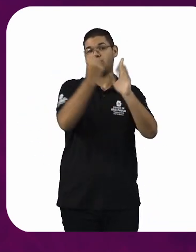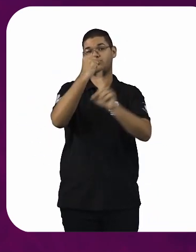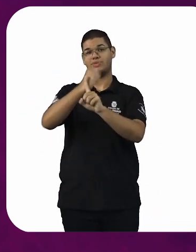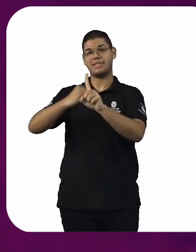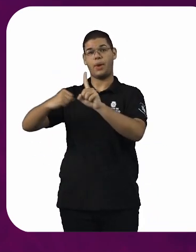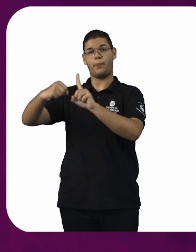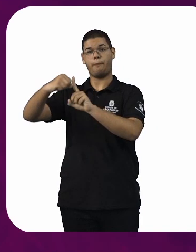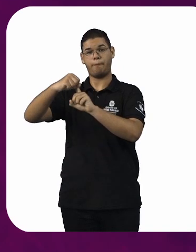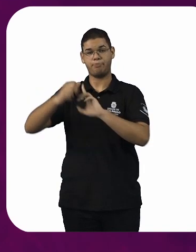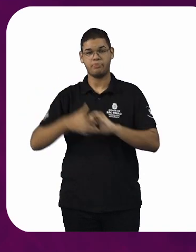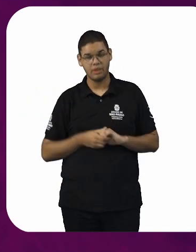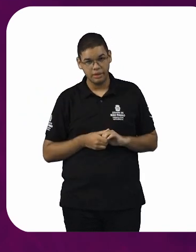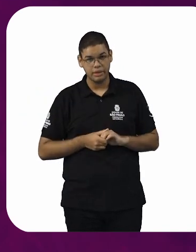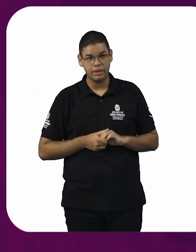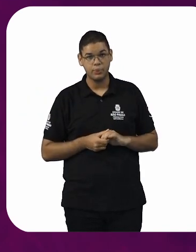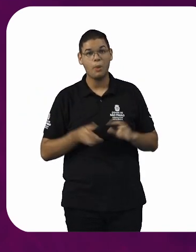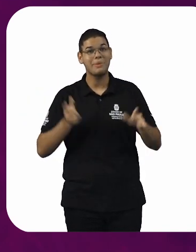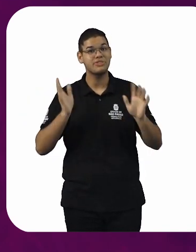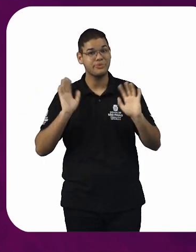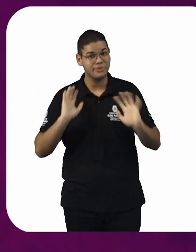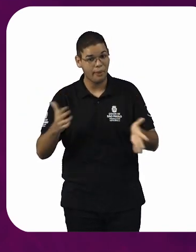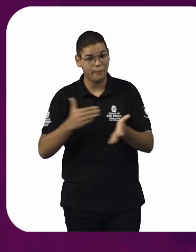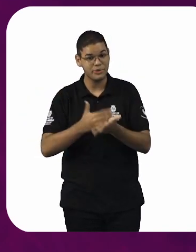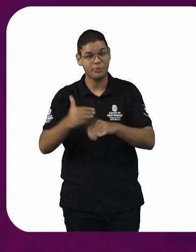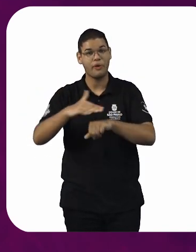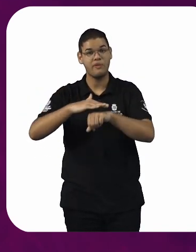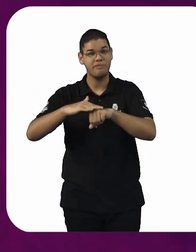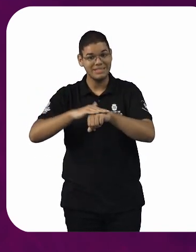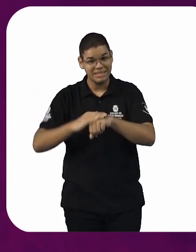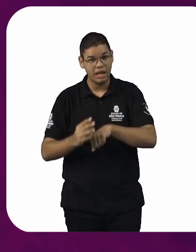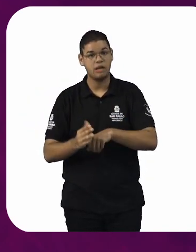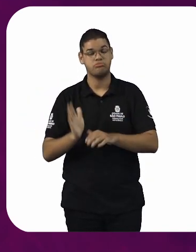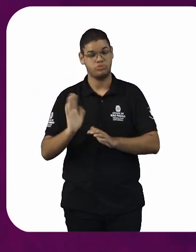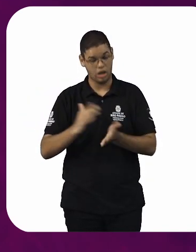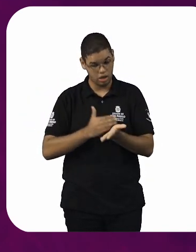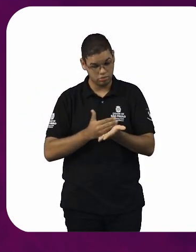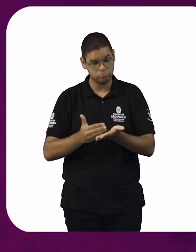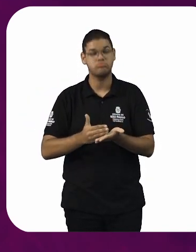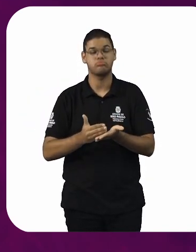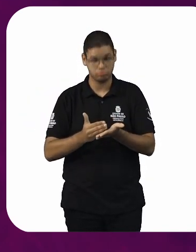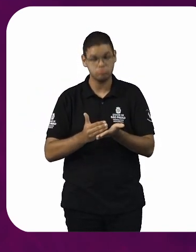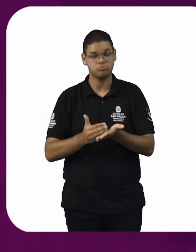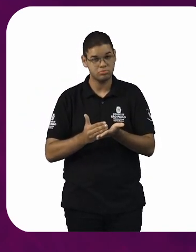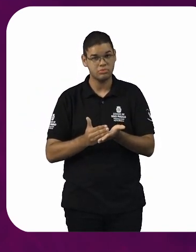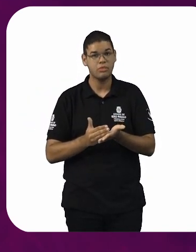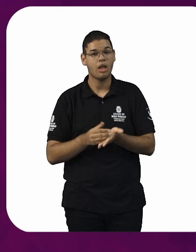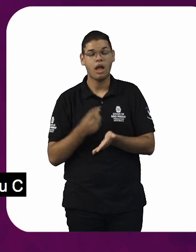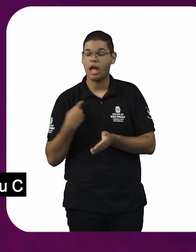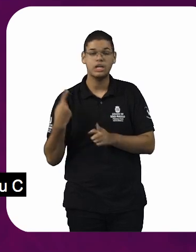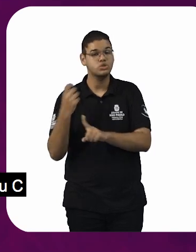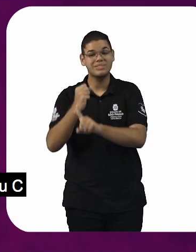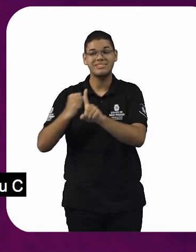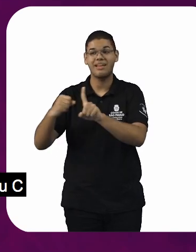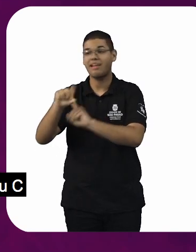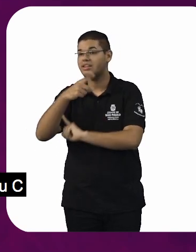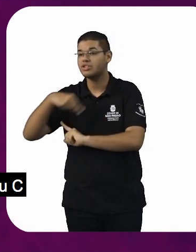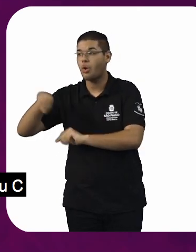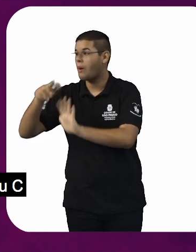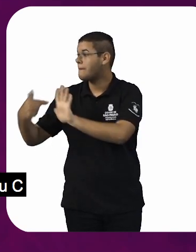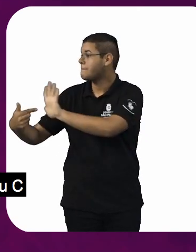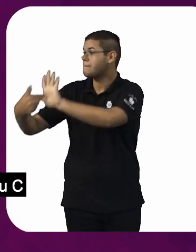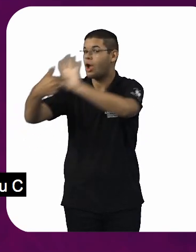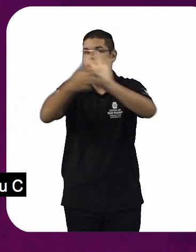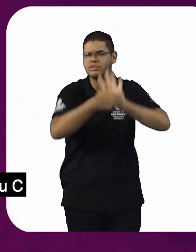E como no início da nossa conversa eu disse, muitas vezes a sociedade nos leva a pensar esse marcador